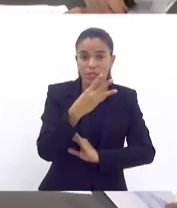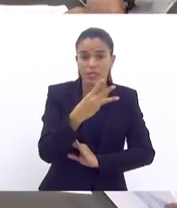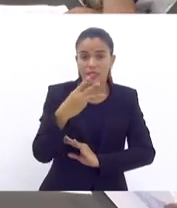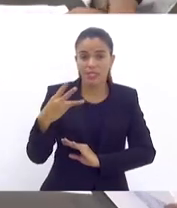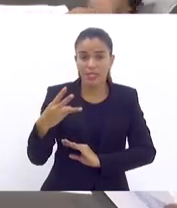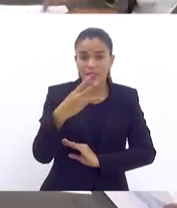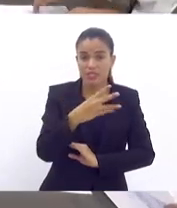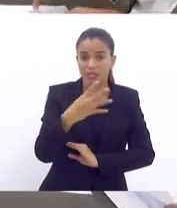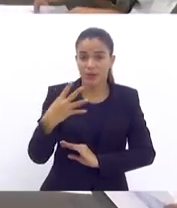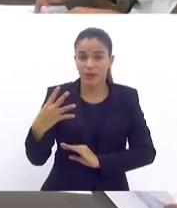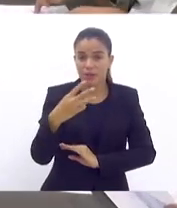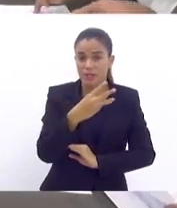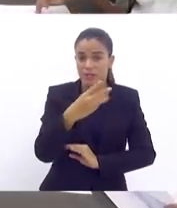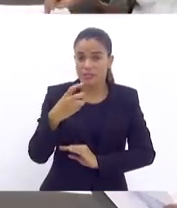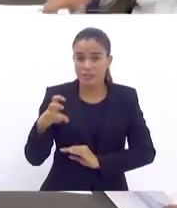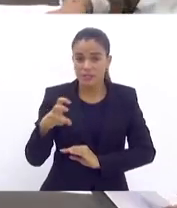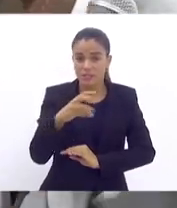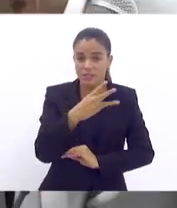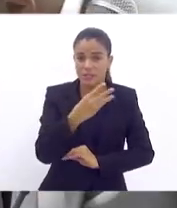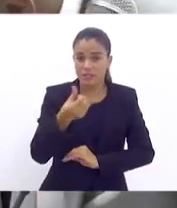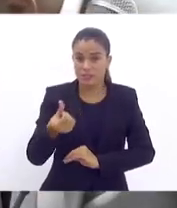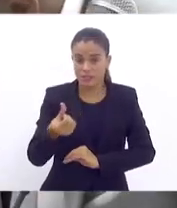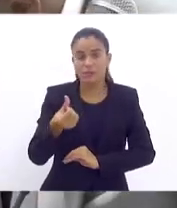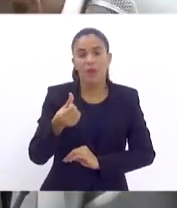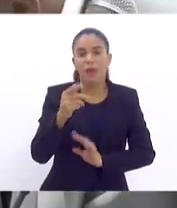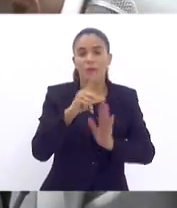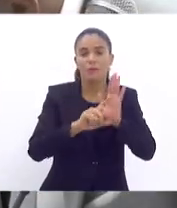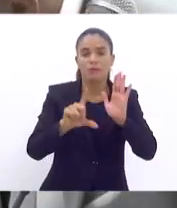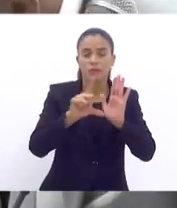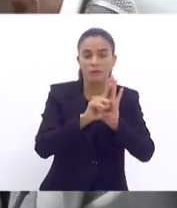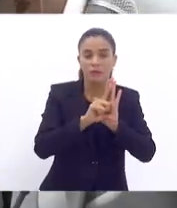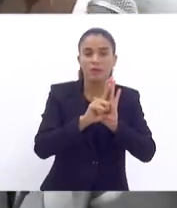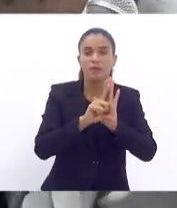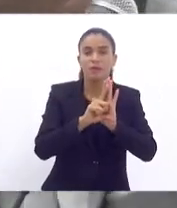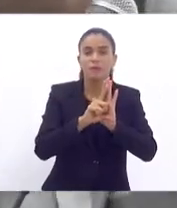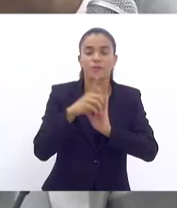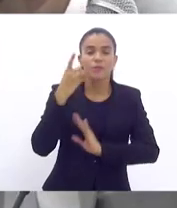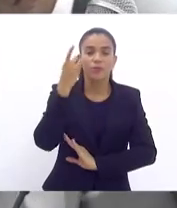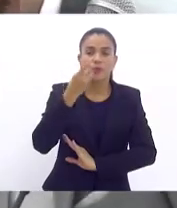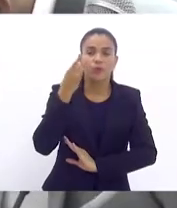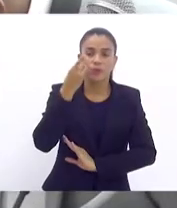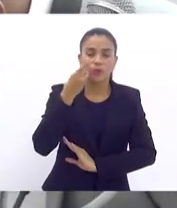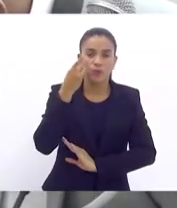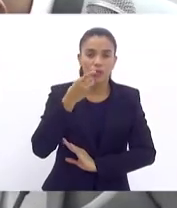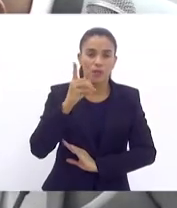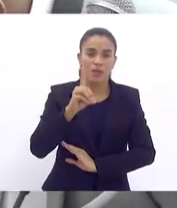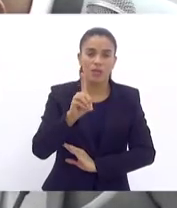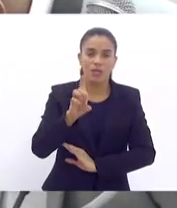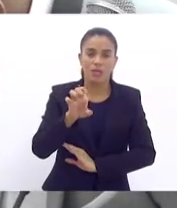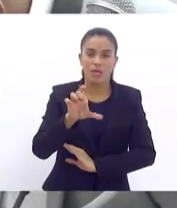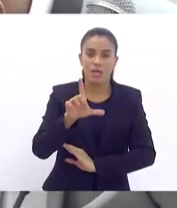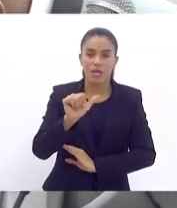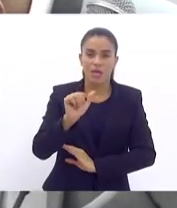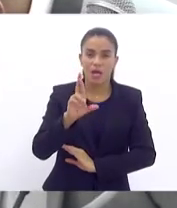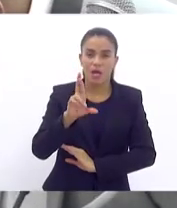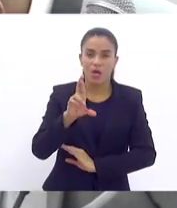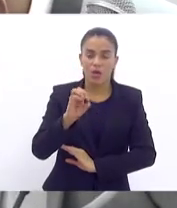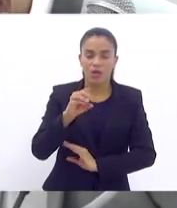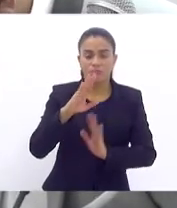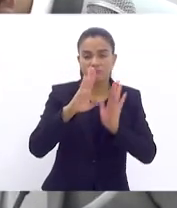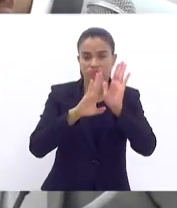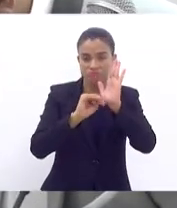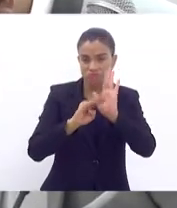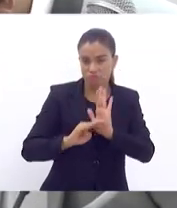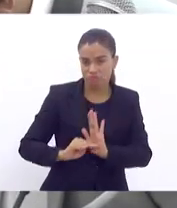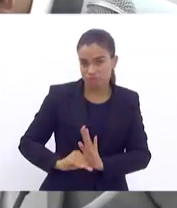35 36 da pauta são projetos de relatoria Deputado Deputado delaroli estão retirados de pauta pedido